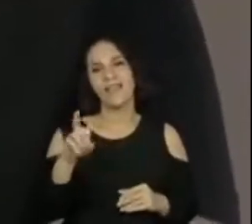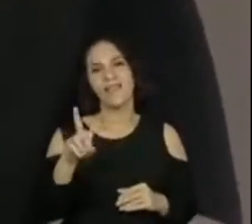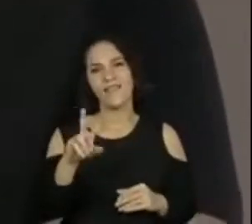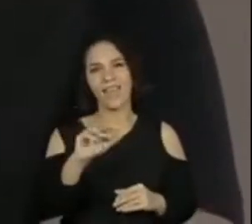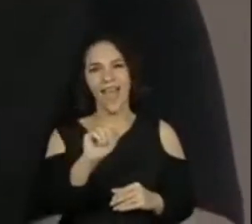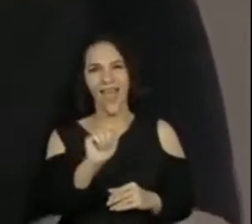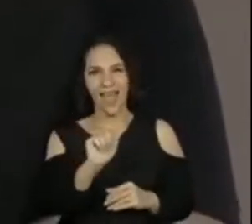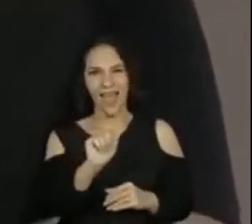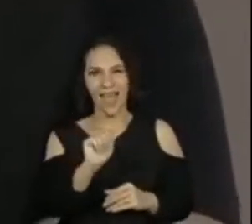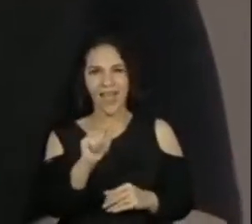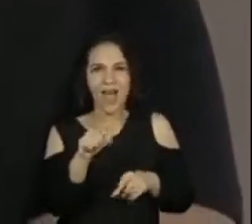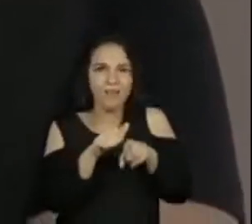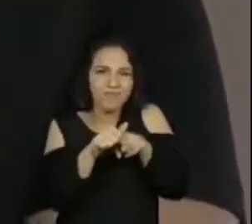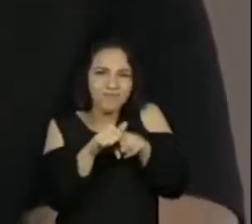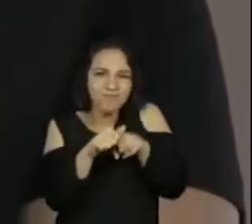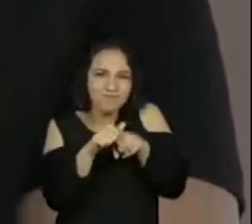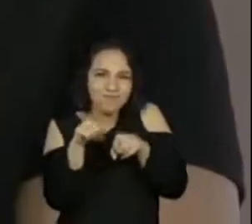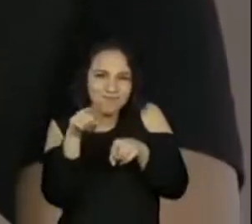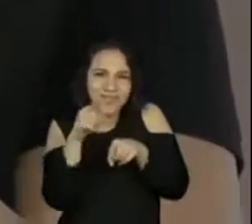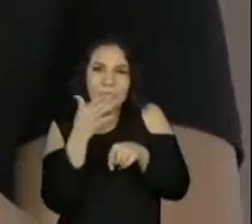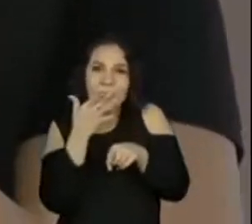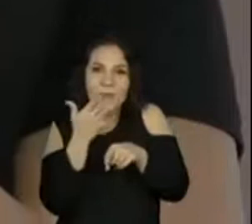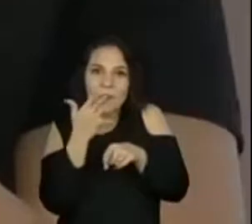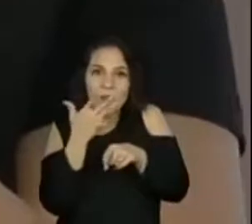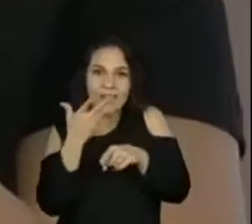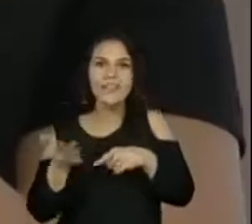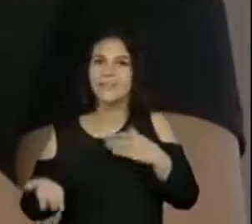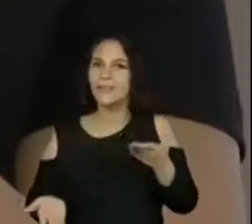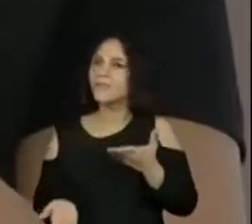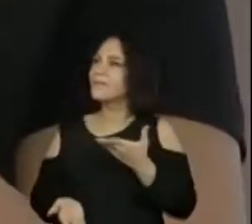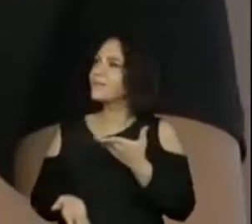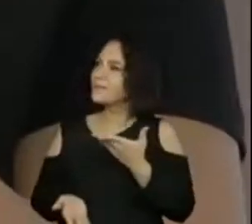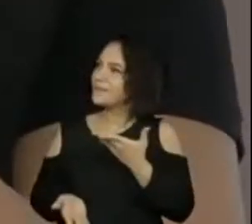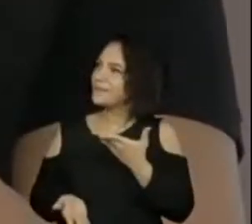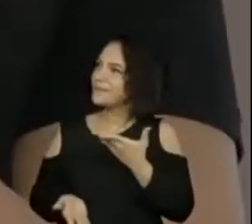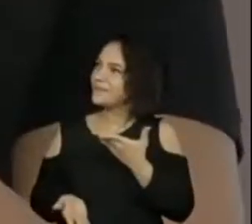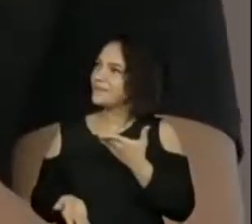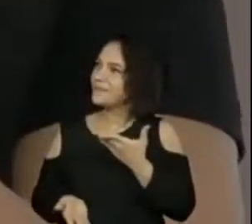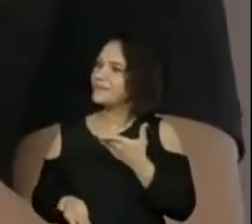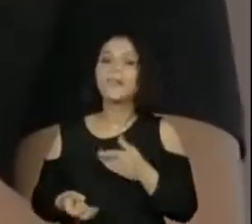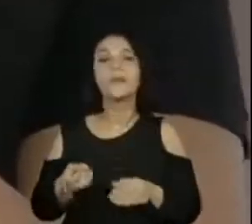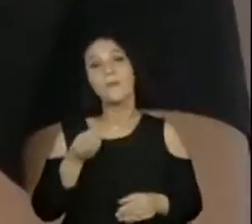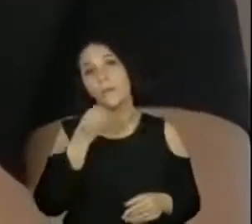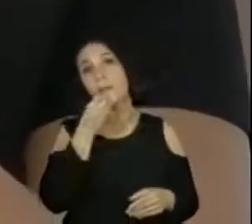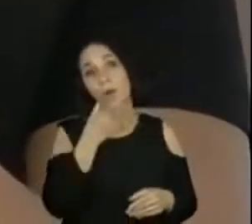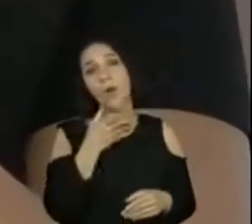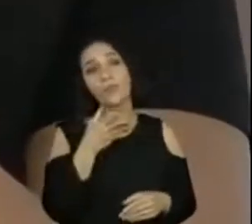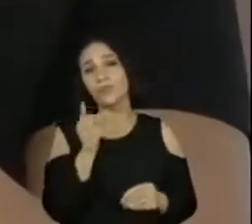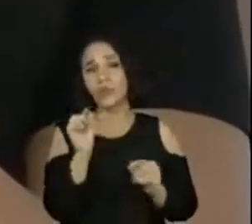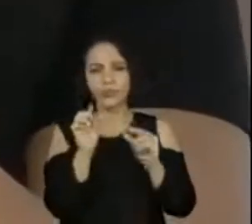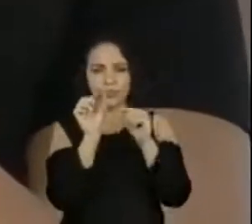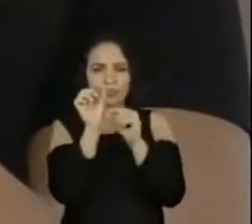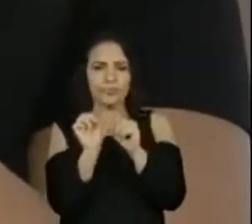borrachinha colorida, muito legal e divertida. Vai precisar só de um pedacinho assim. Então vocês podem pegar o que